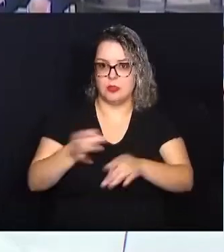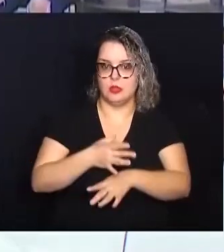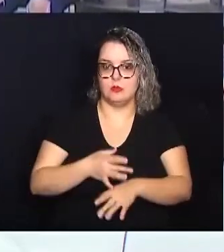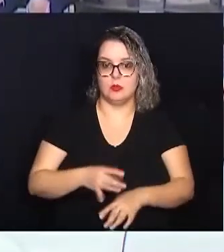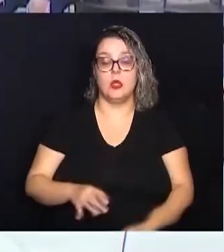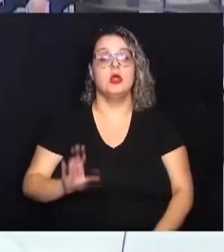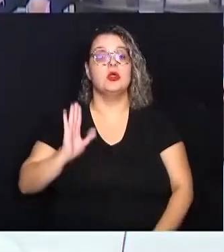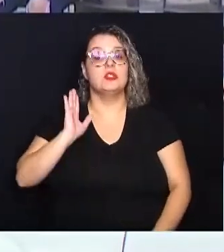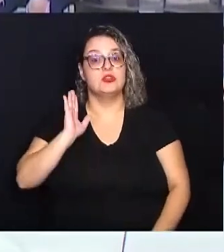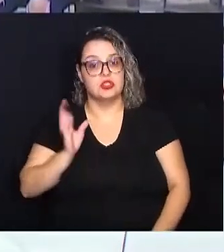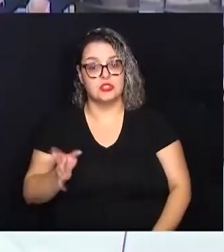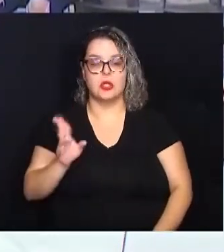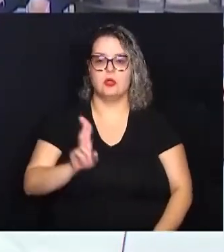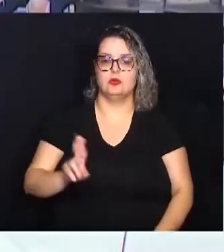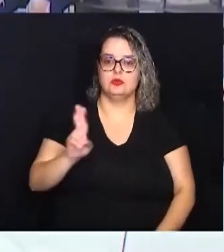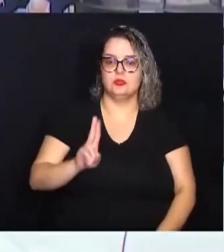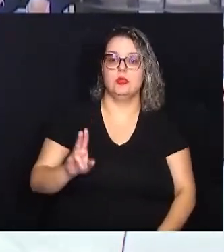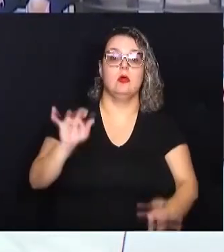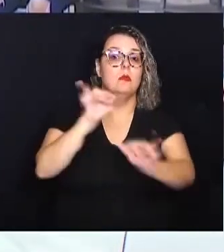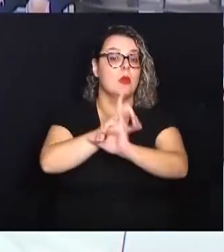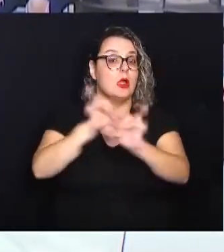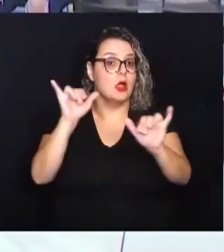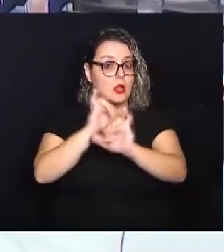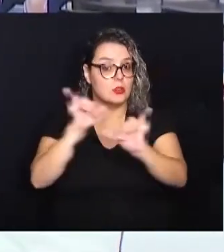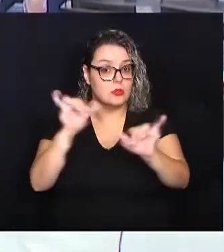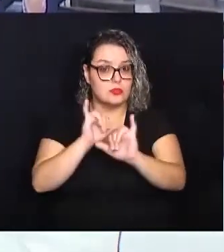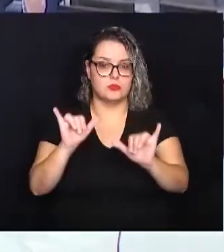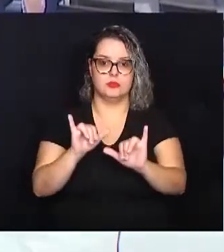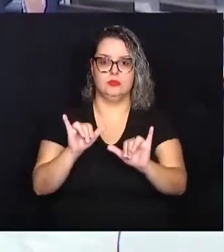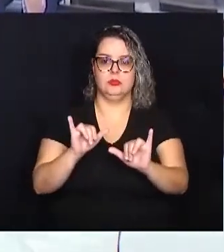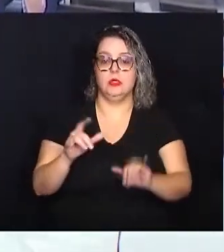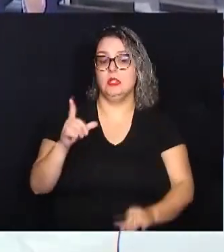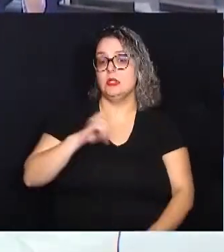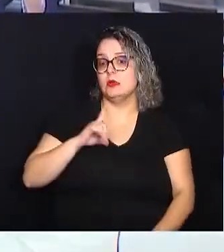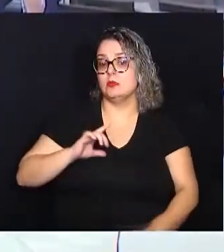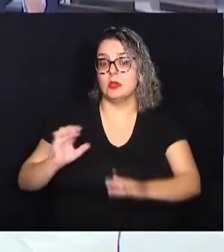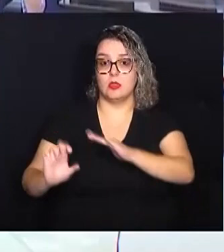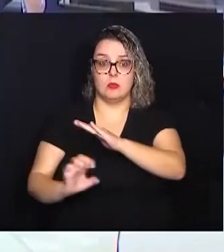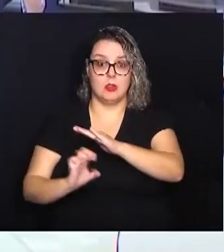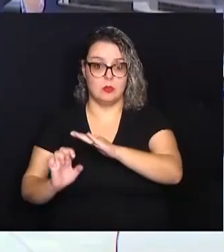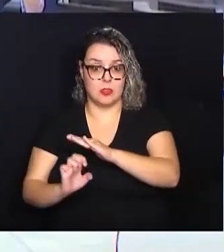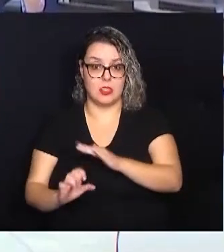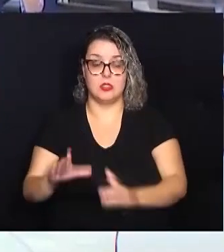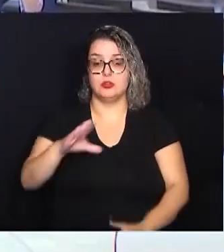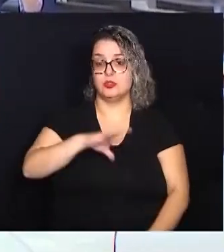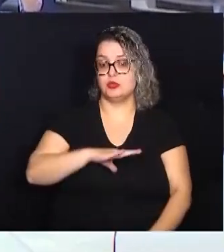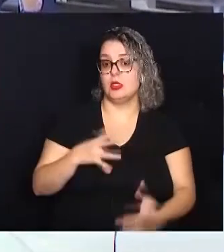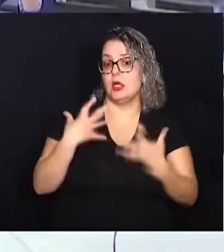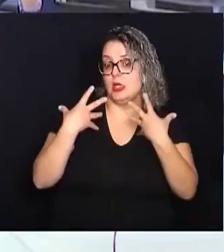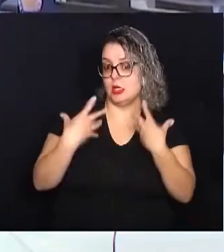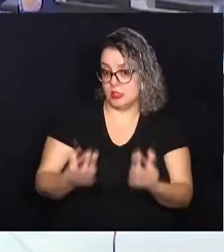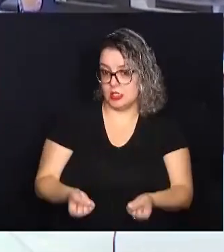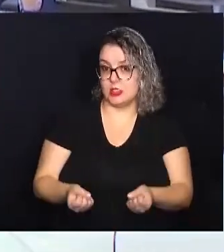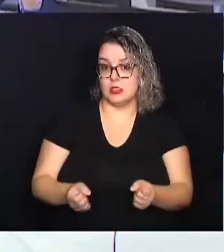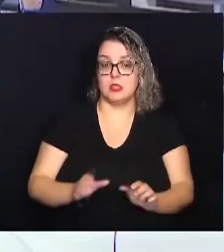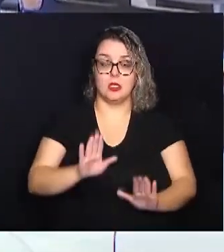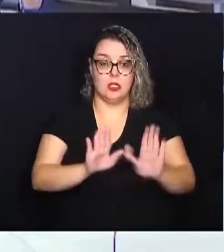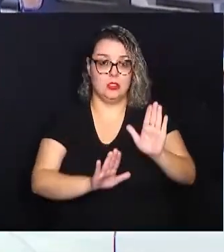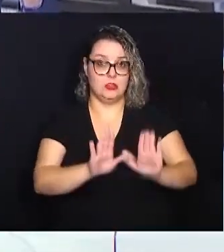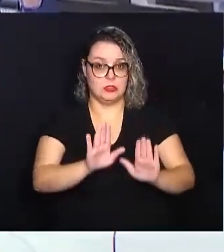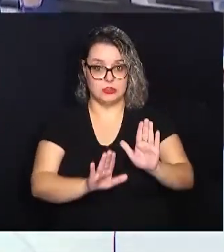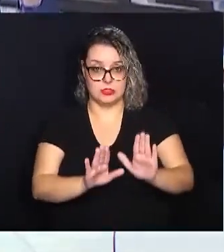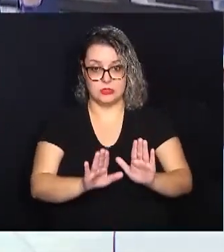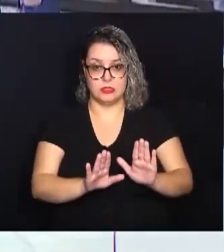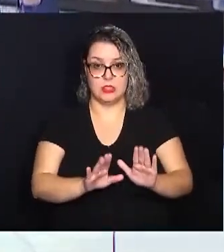eles já são utilizados para anúncios publicitários. Então tem uma empresa no município que ganhou essa licitação. Aí